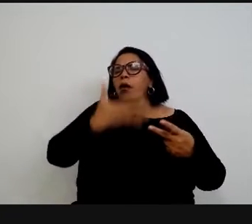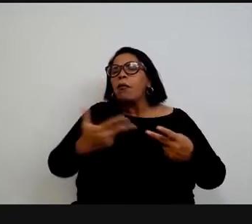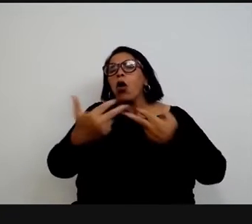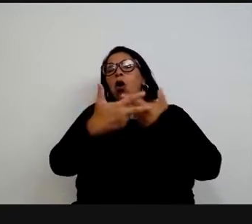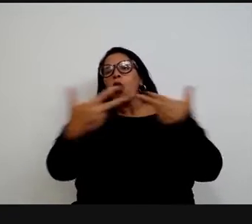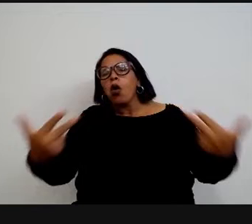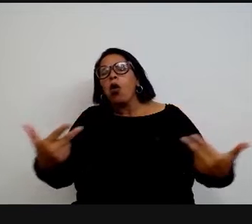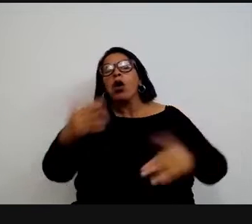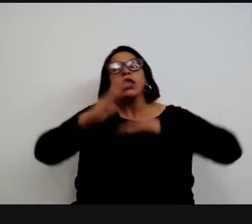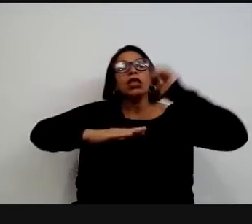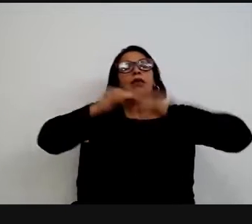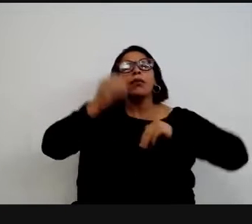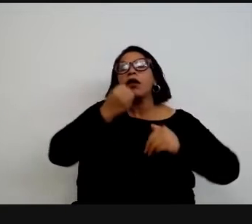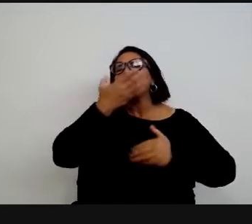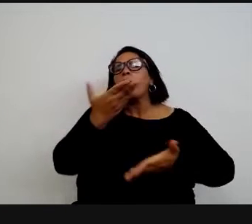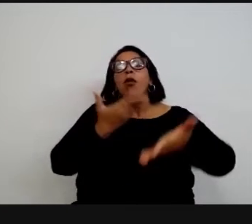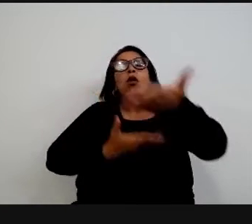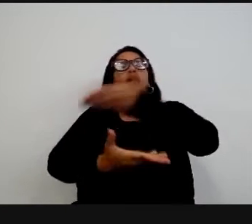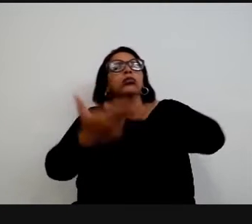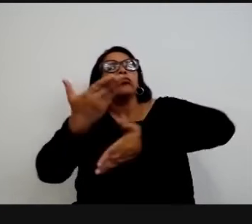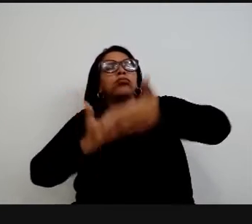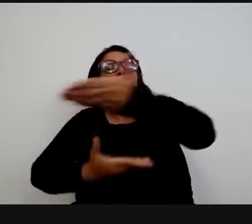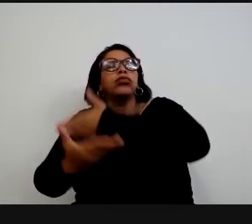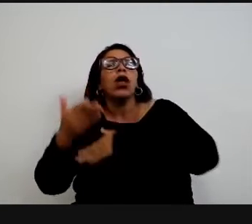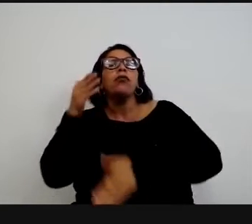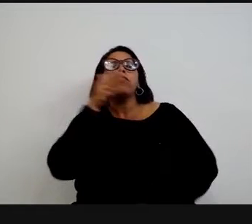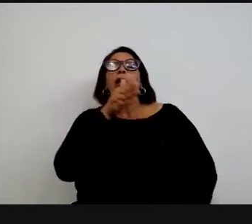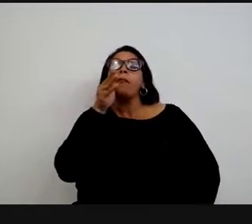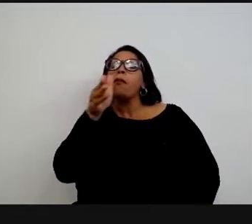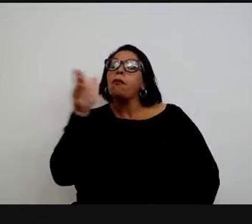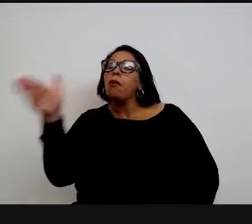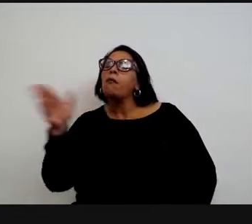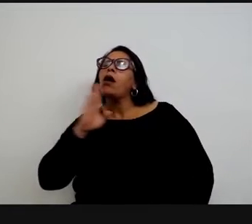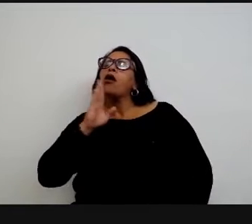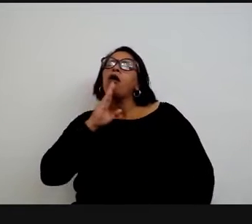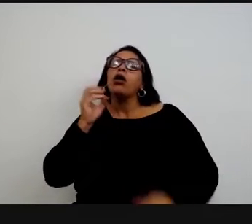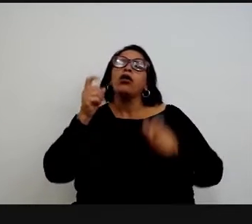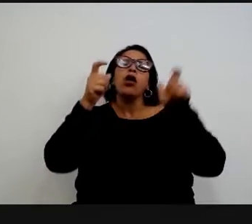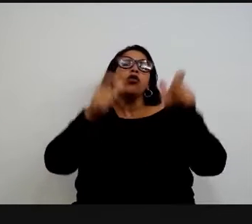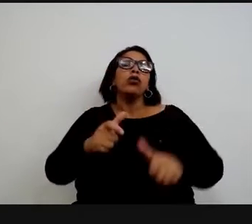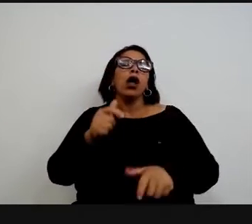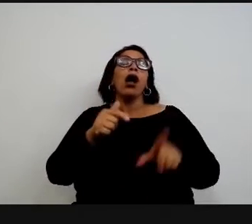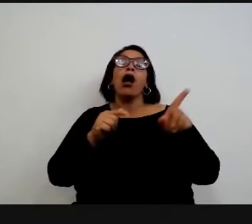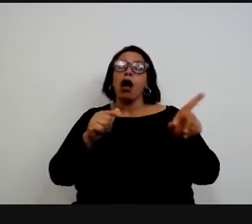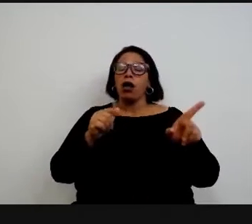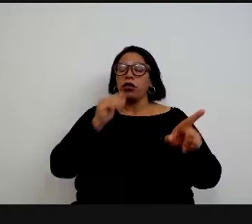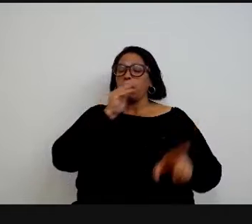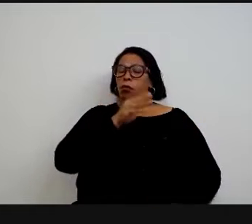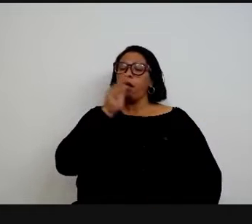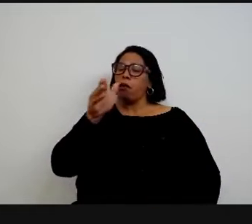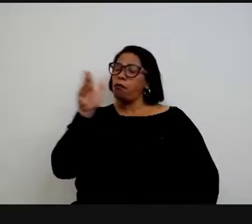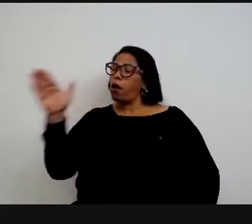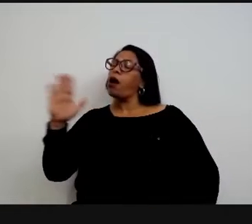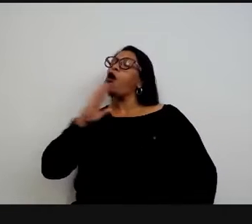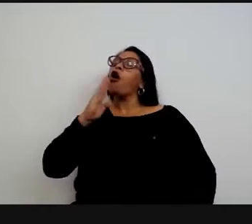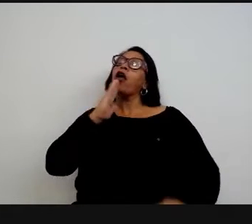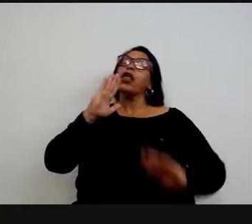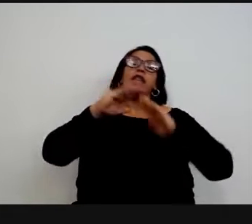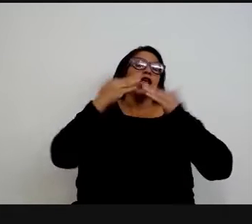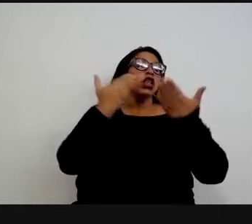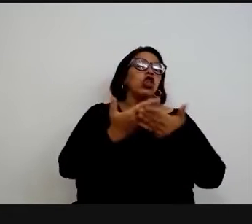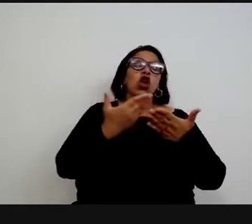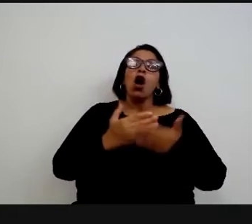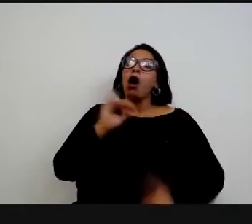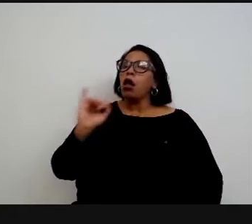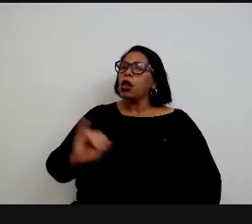sobre compreender o que está funcionando, ir nos lugares. Né? O Florian é esse andarilho, ele vai em todas as escolas, conhece